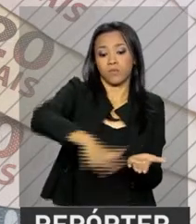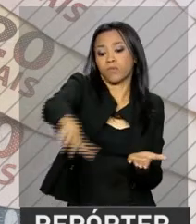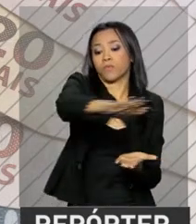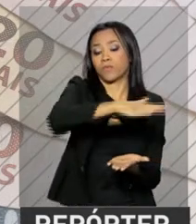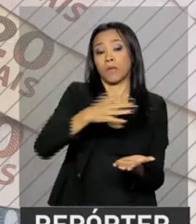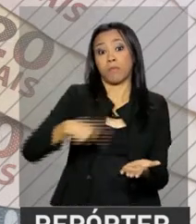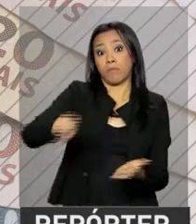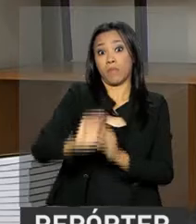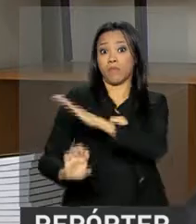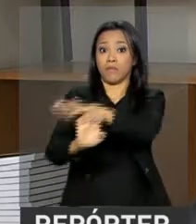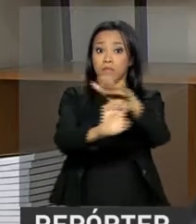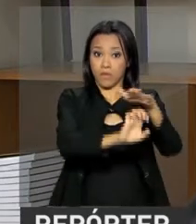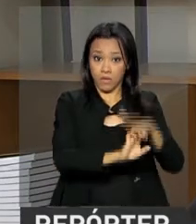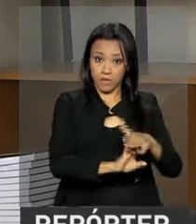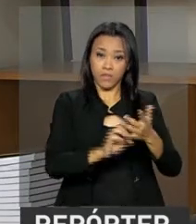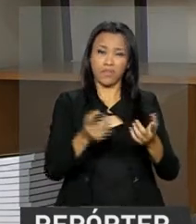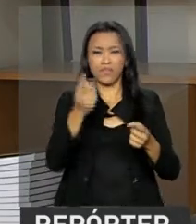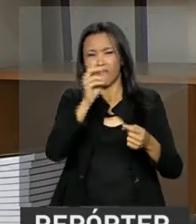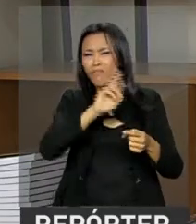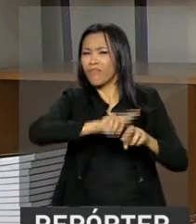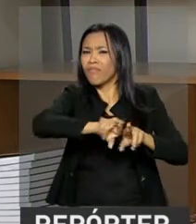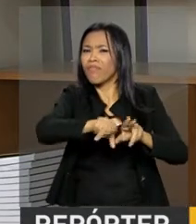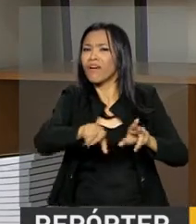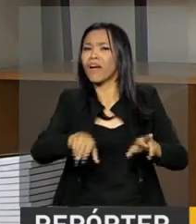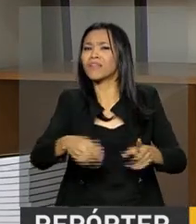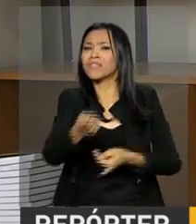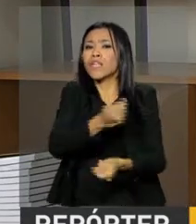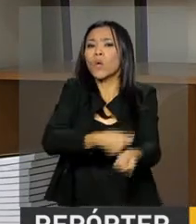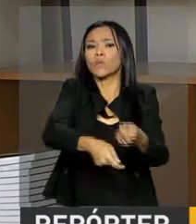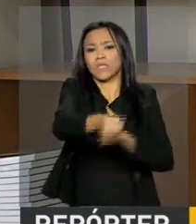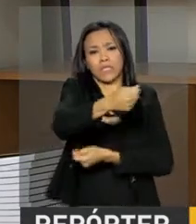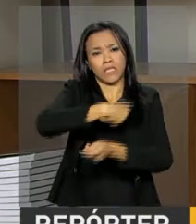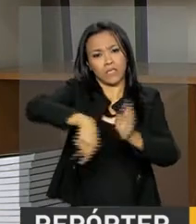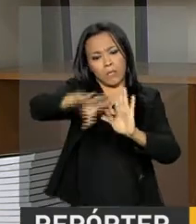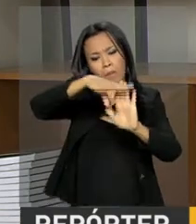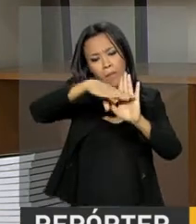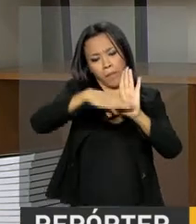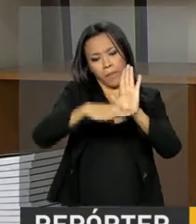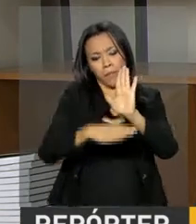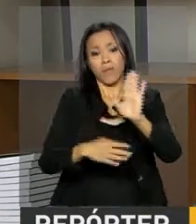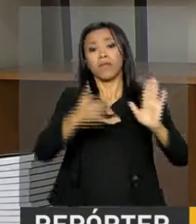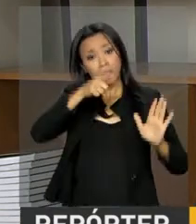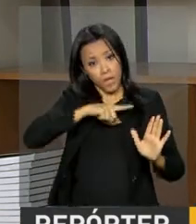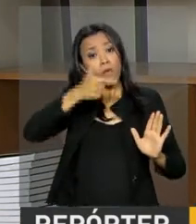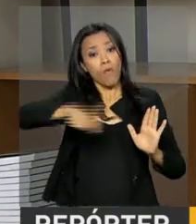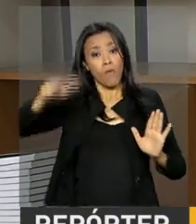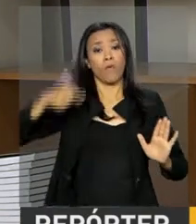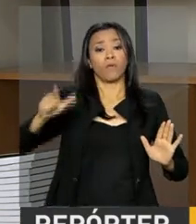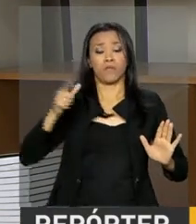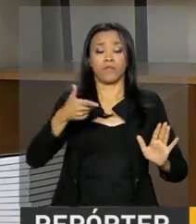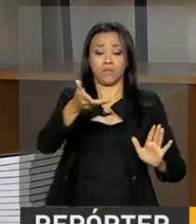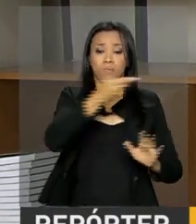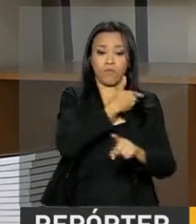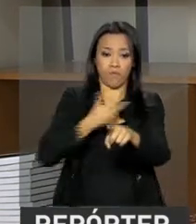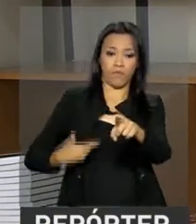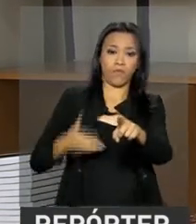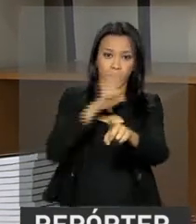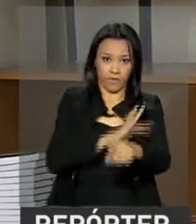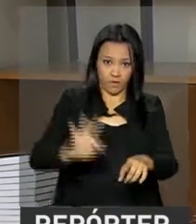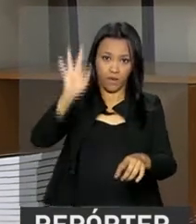privada outras medidas foram negociados com o governo federal e que fazem parte de um esforço